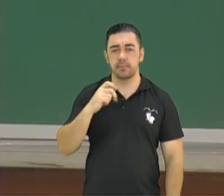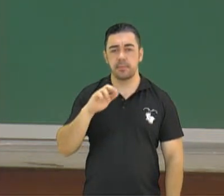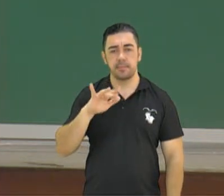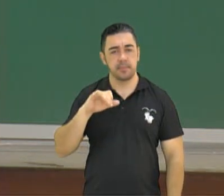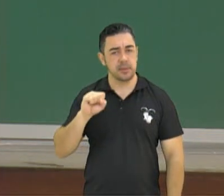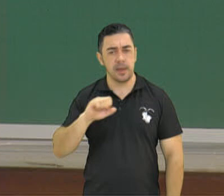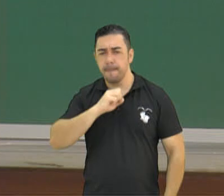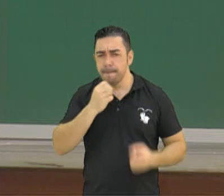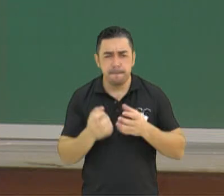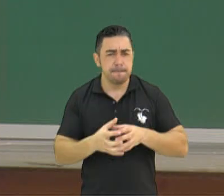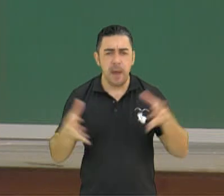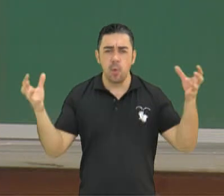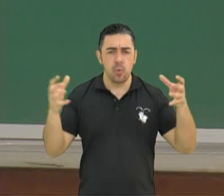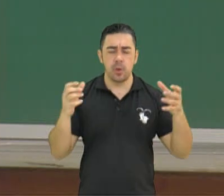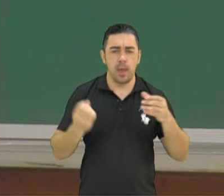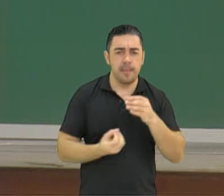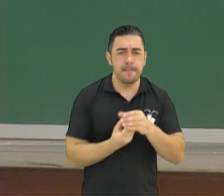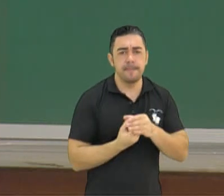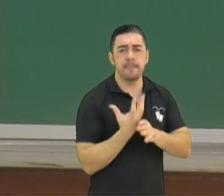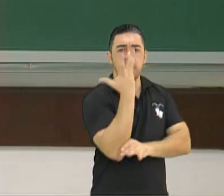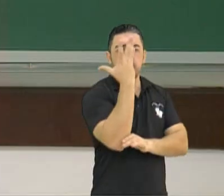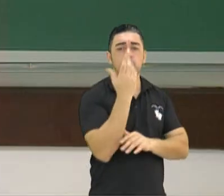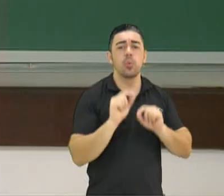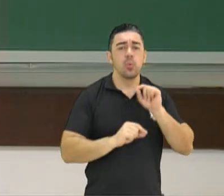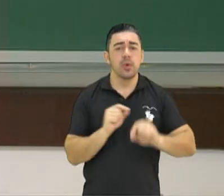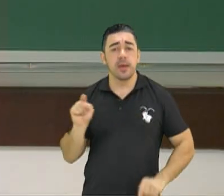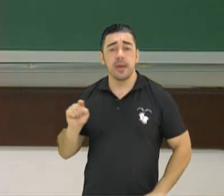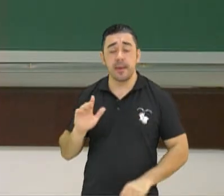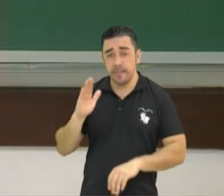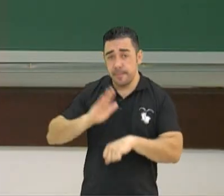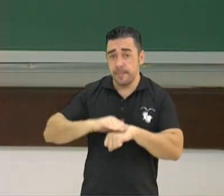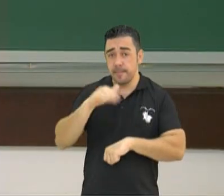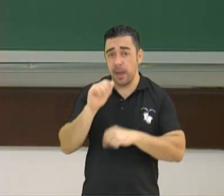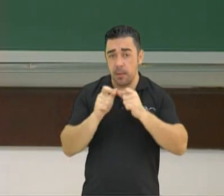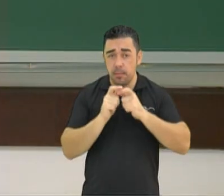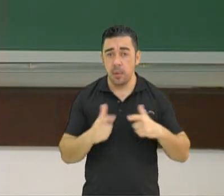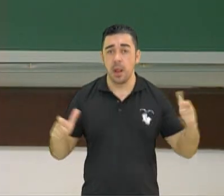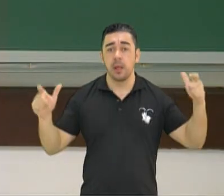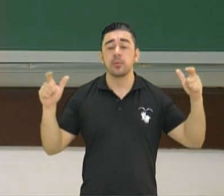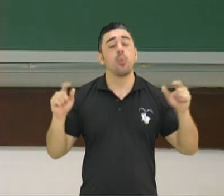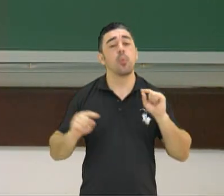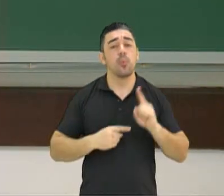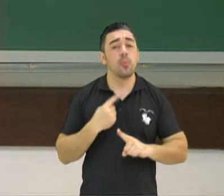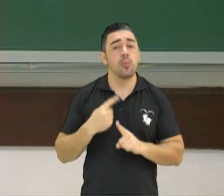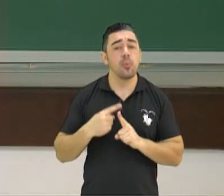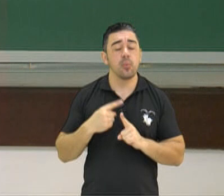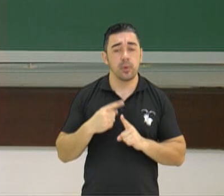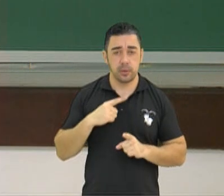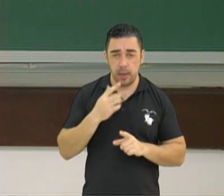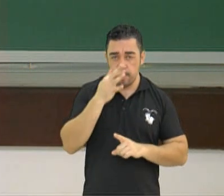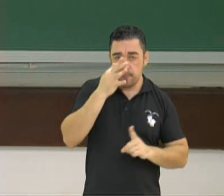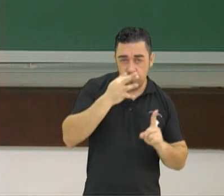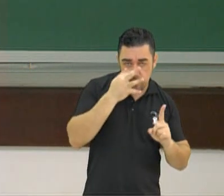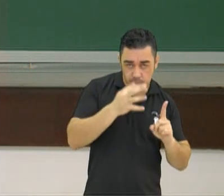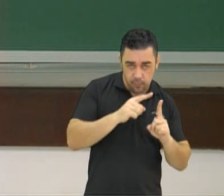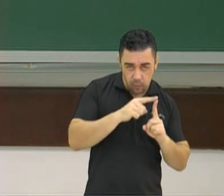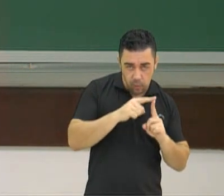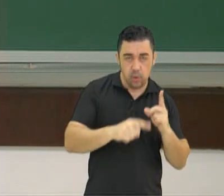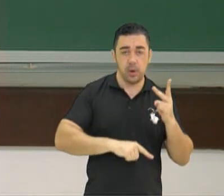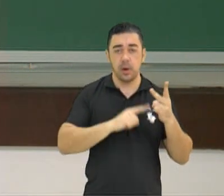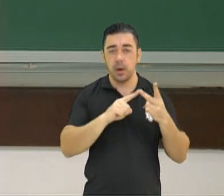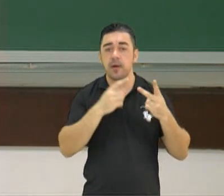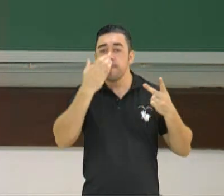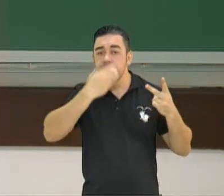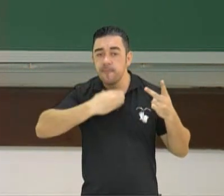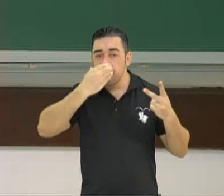que existem. O que as angiospermas têm de especial que tornaram elas tão maioria entre as outras assim? Elas têm flor, elas têm fruto. Então,